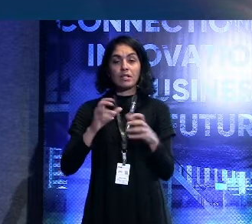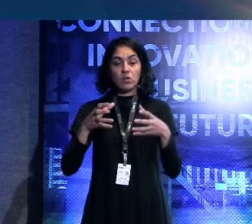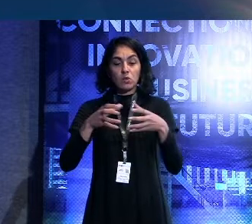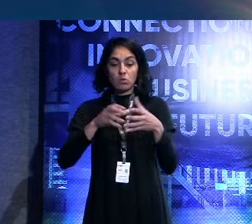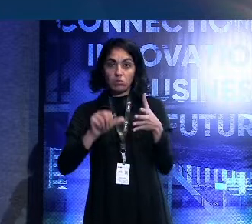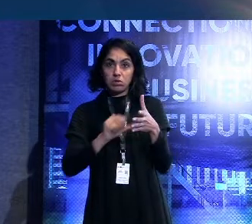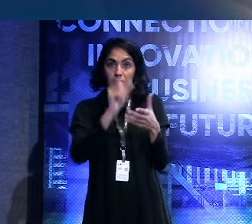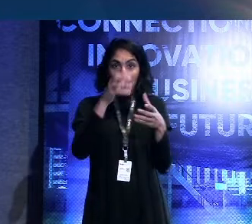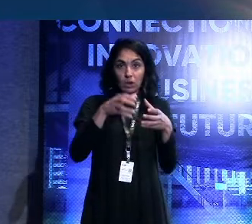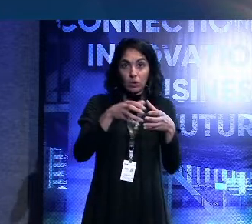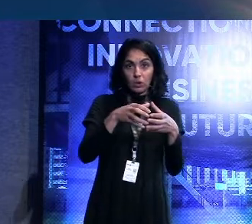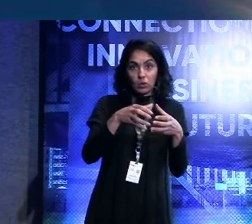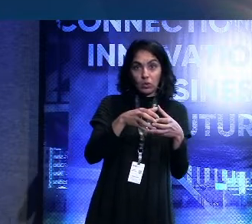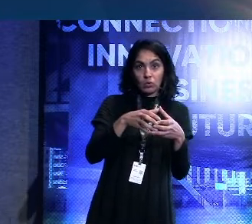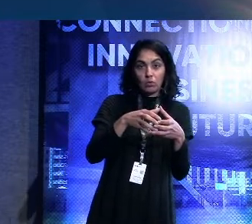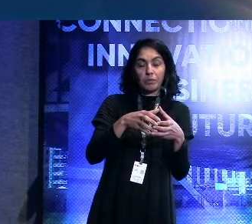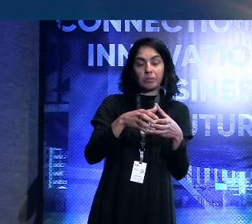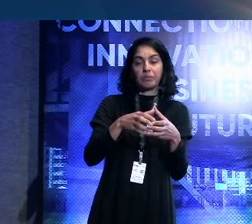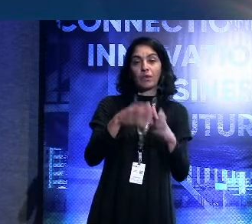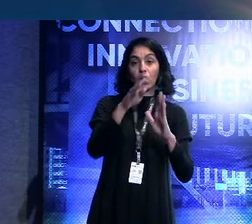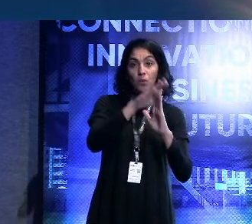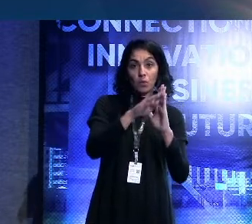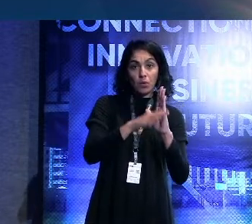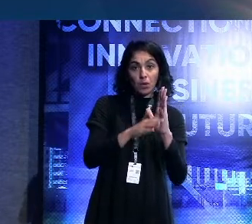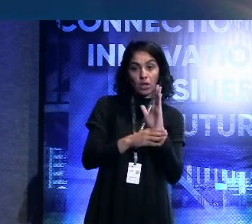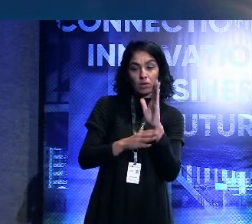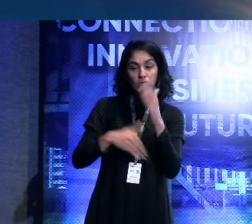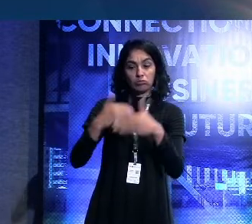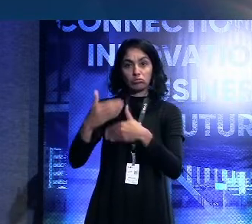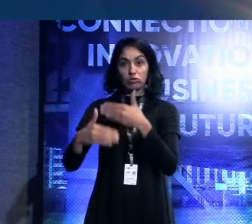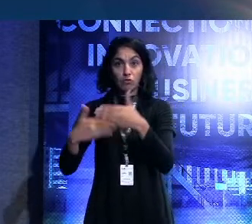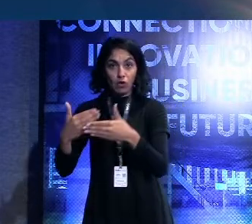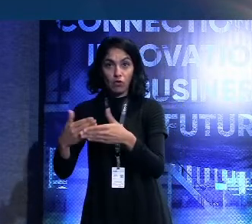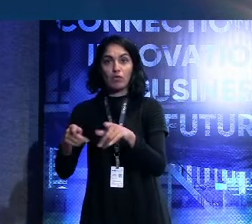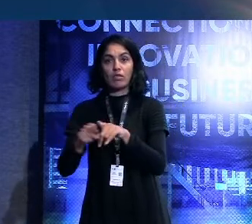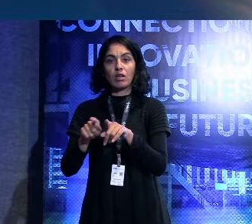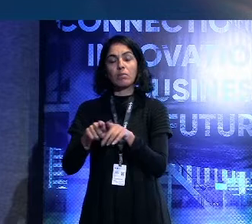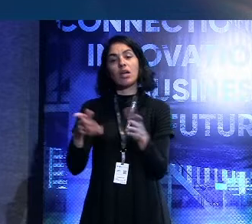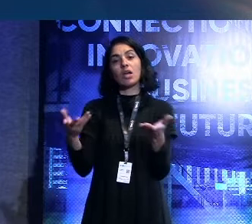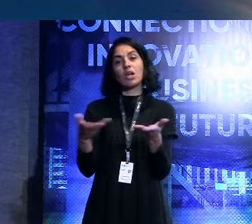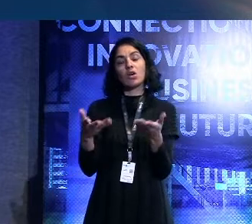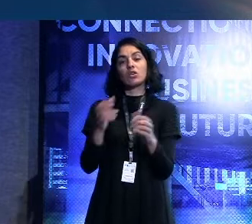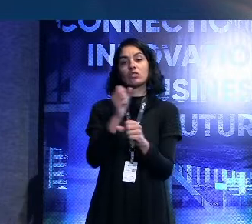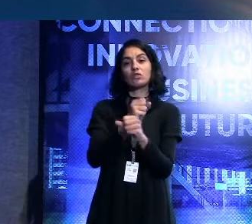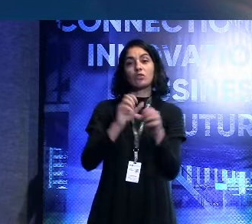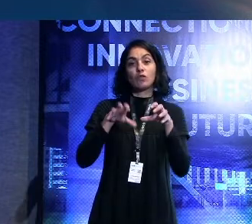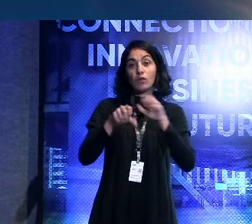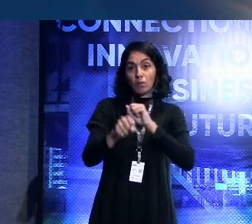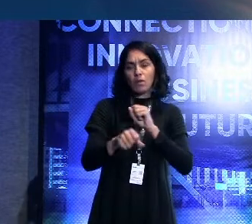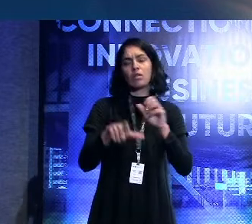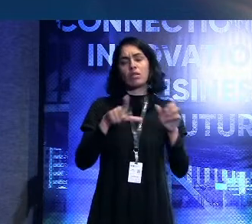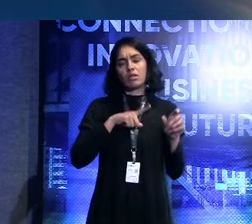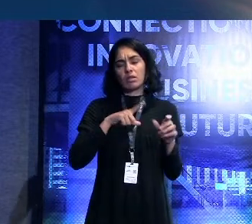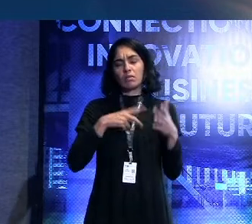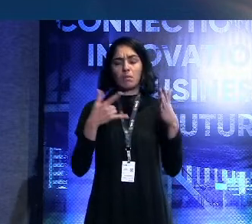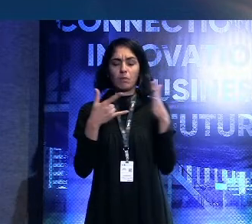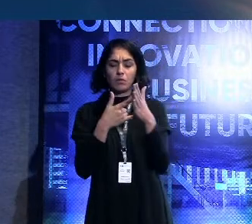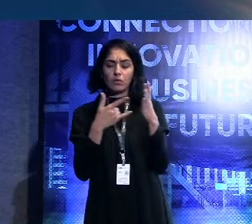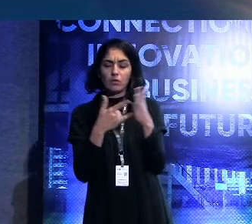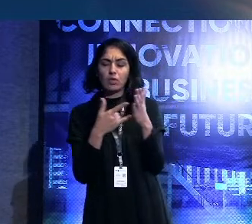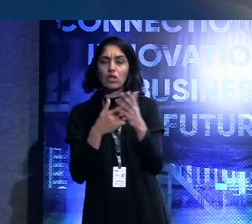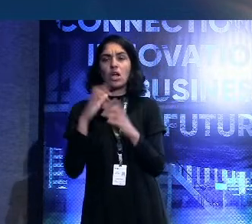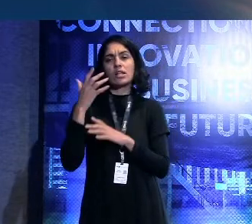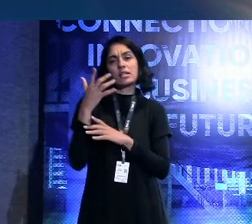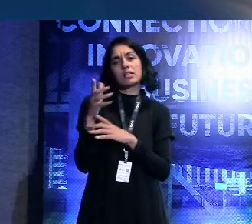2021 do programa Desenvolve, o nosso programa de formação de talentos em tecnologia, formando esse ano pessoas desenvolvedoras, cientistas de dados